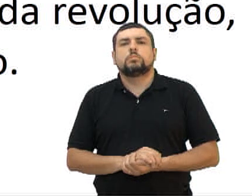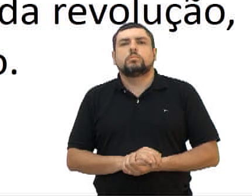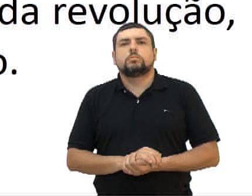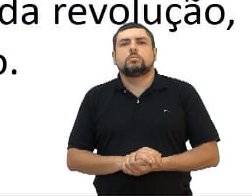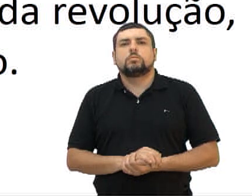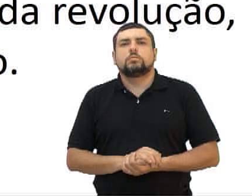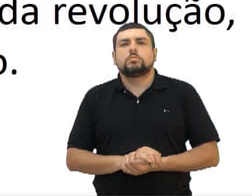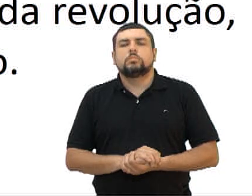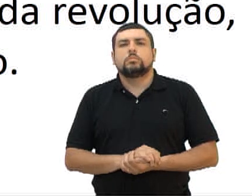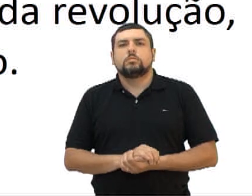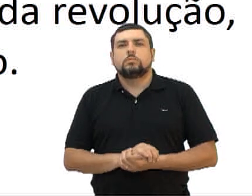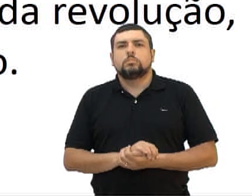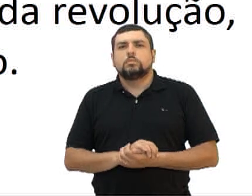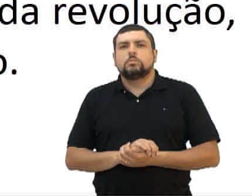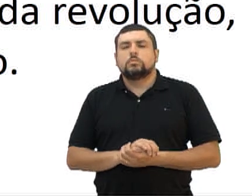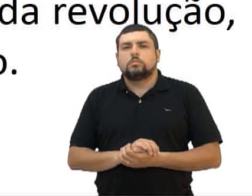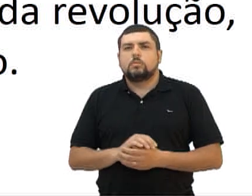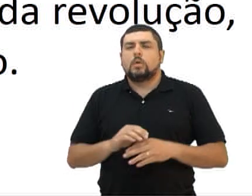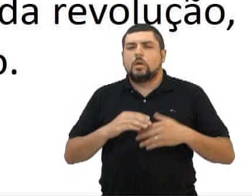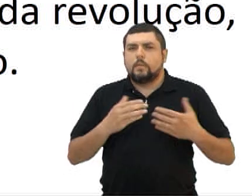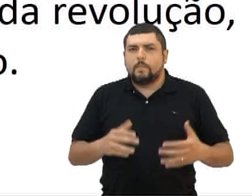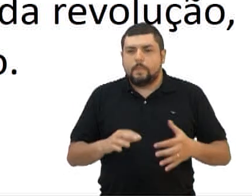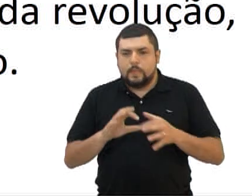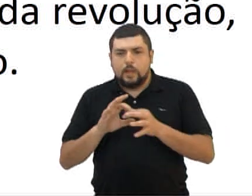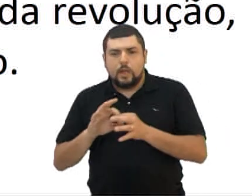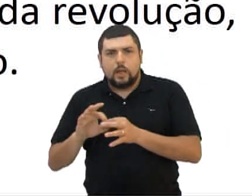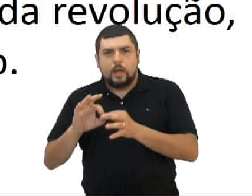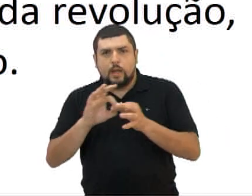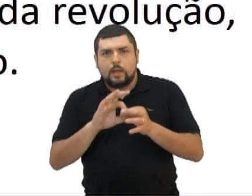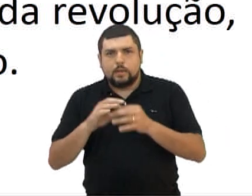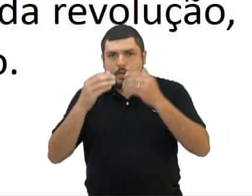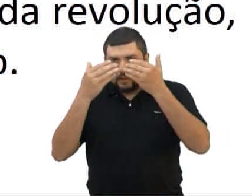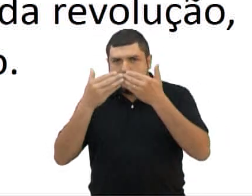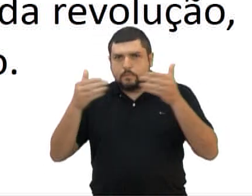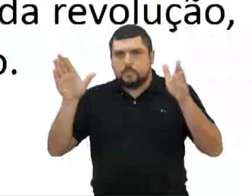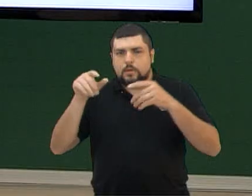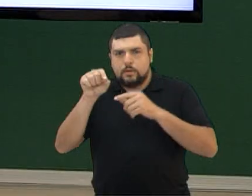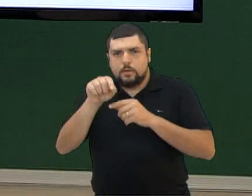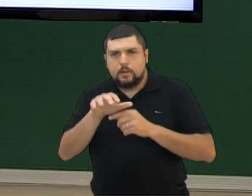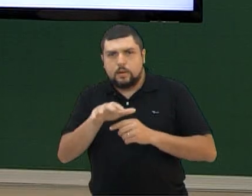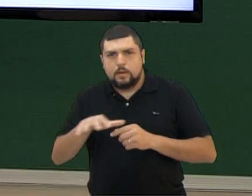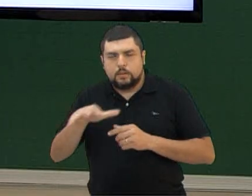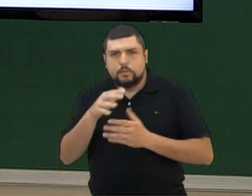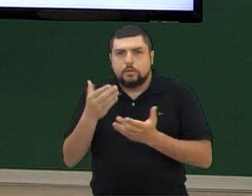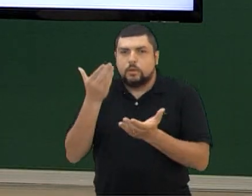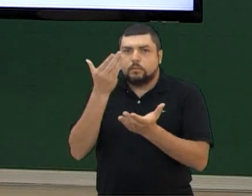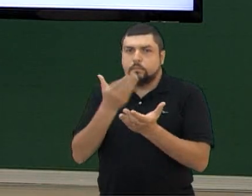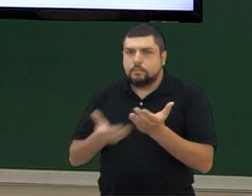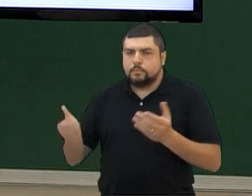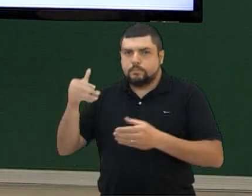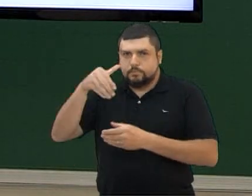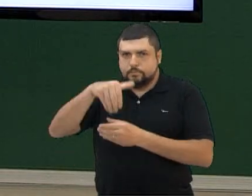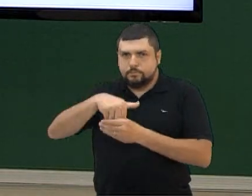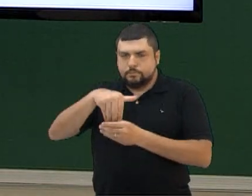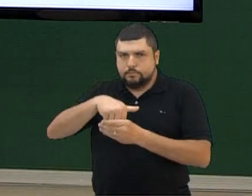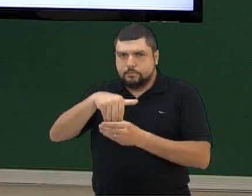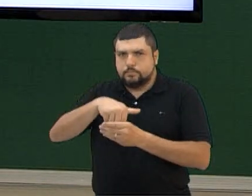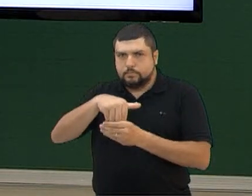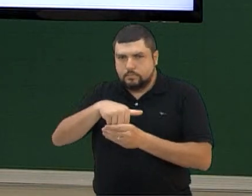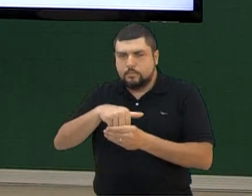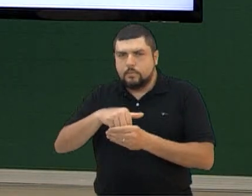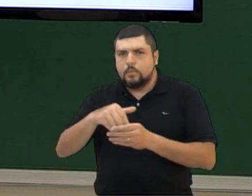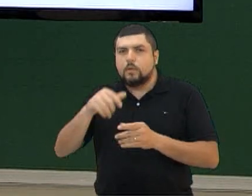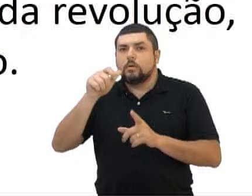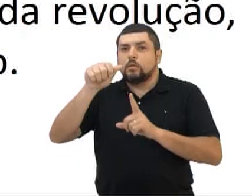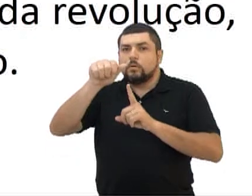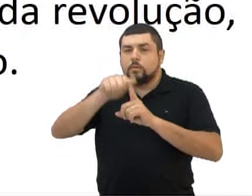Mesmo com a derrota eleitoral da Aliança Liberal, então os opositores dos paulistas perderam nas urnas, registrada em